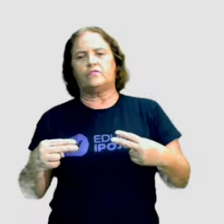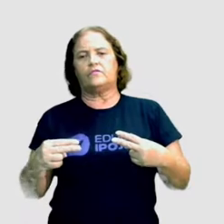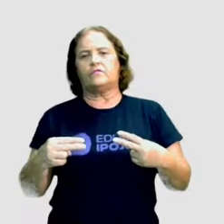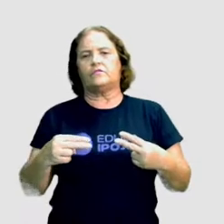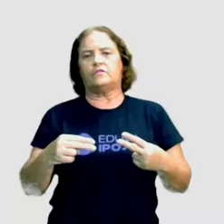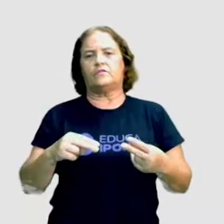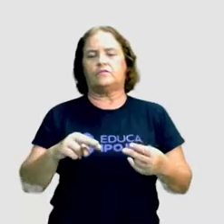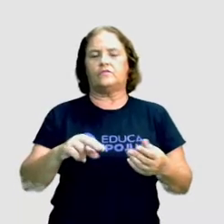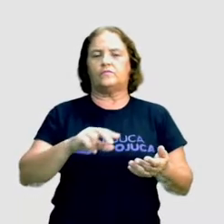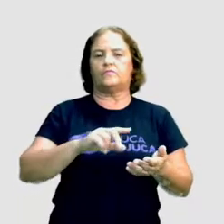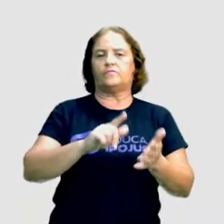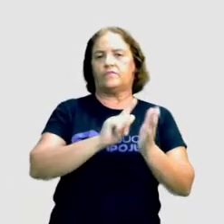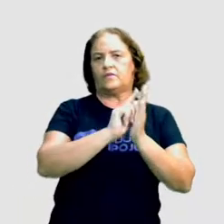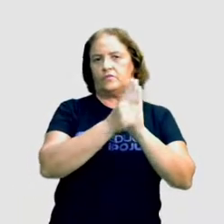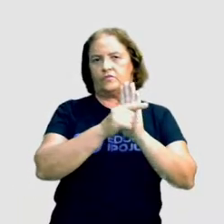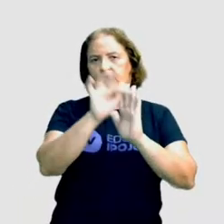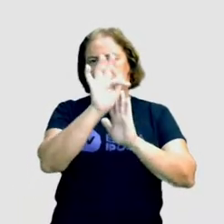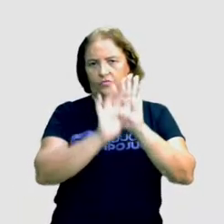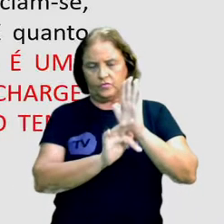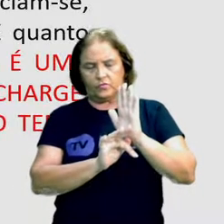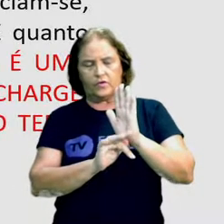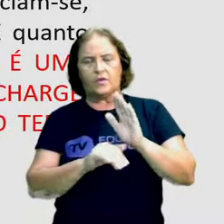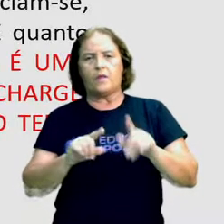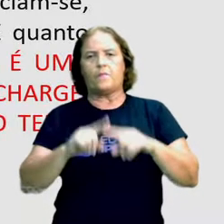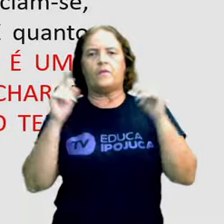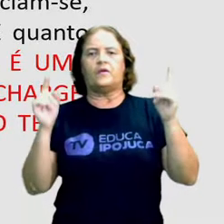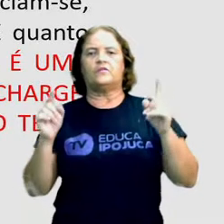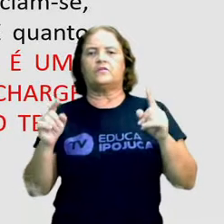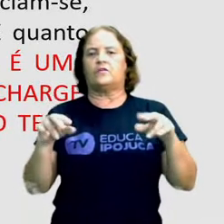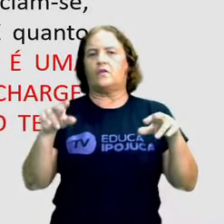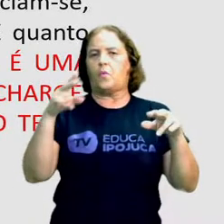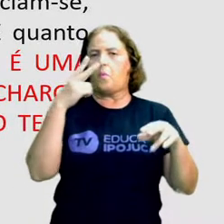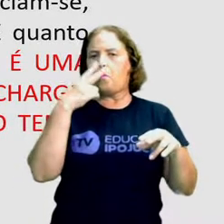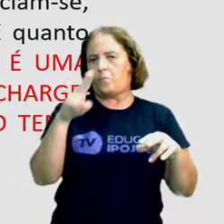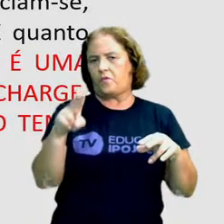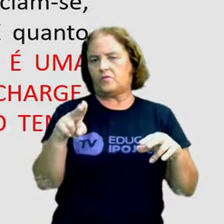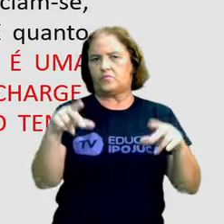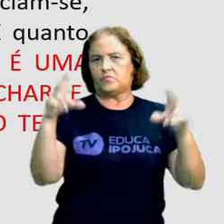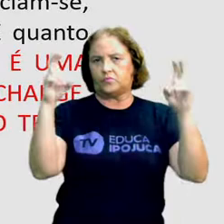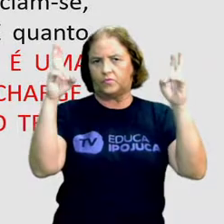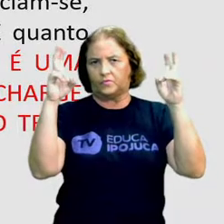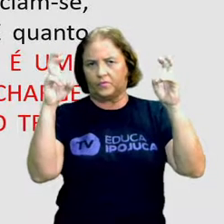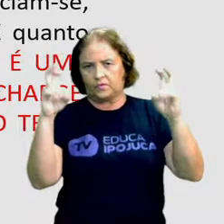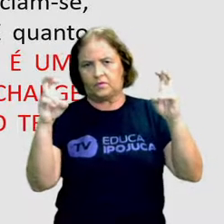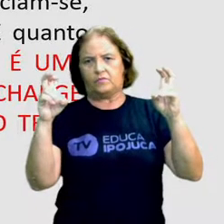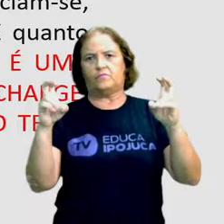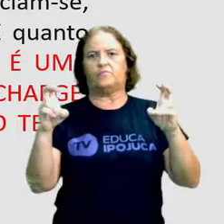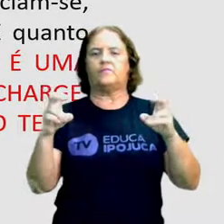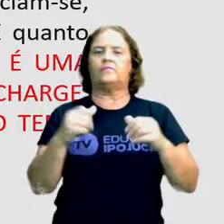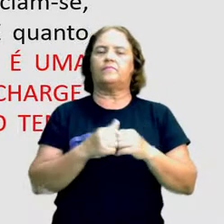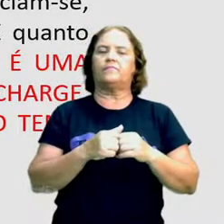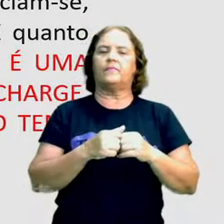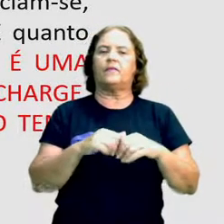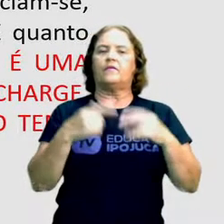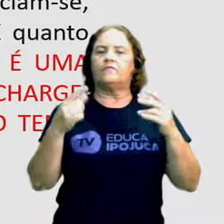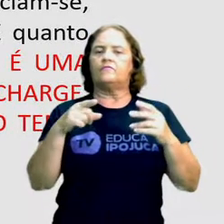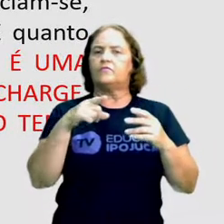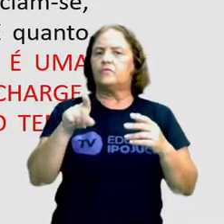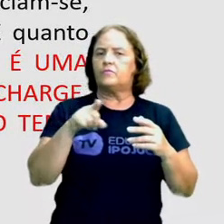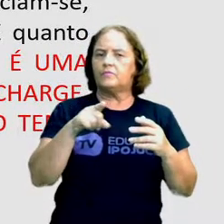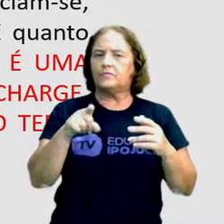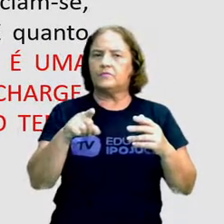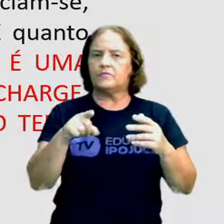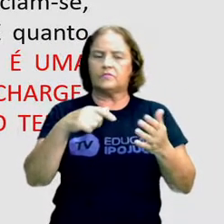que tratam de um mesmo tema, de um mesmo assunto, né? E ficou aí para vocês analisarem esse texto, né,